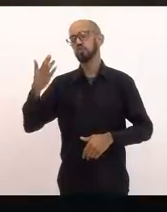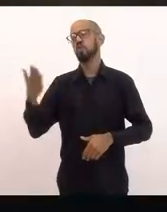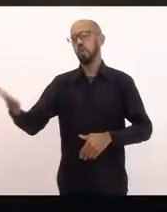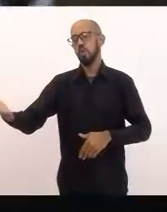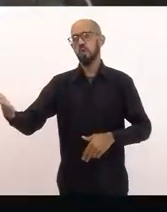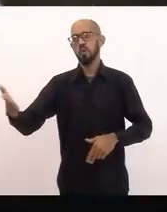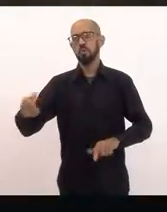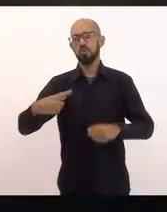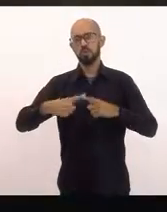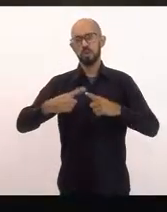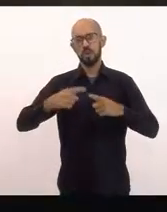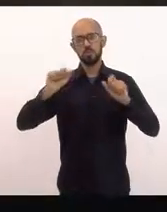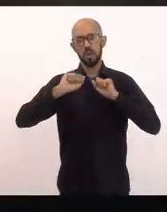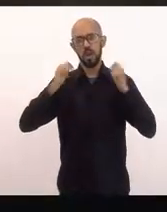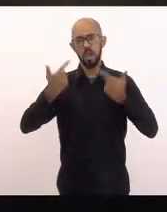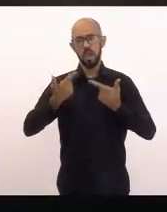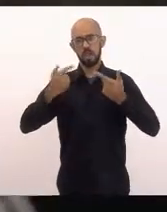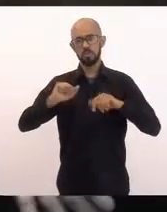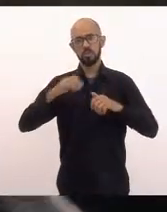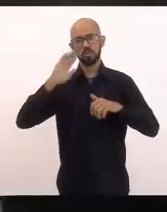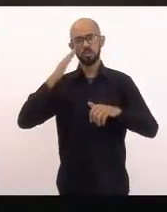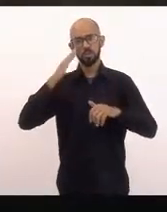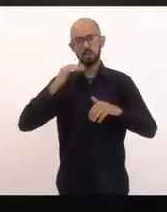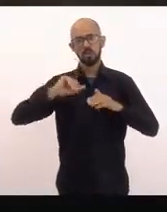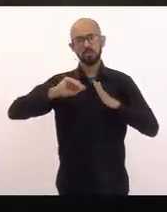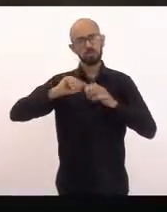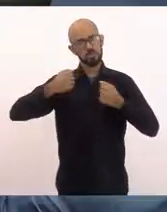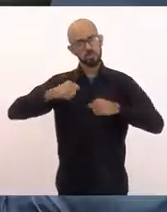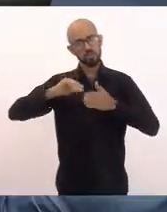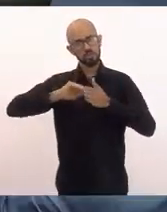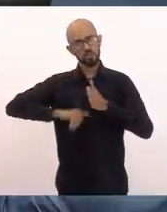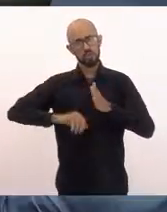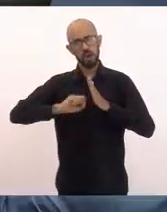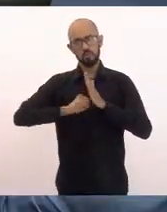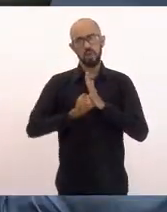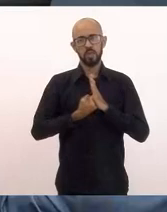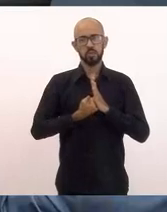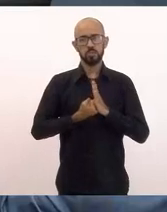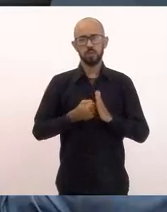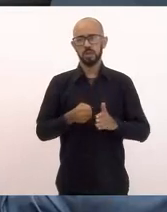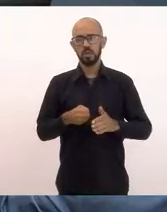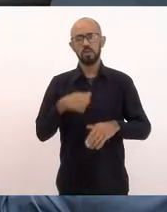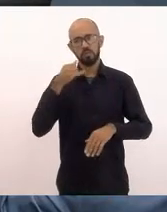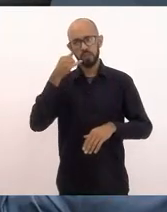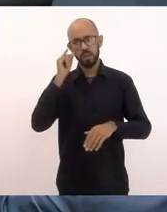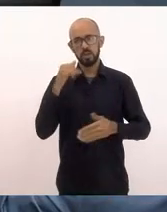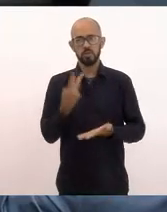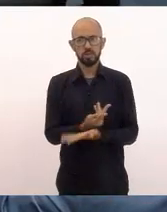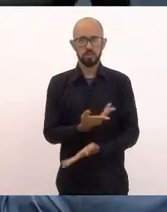o parlamento tem que entender, tem que derrubar o veto, para que isso não possa acontecer. Eu queria